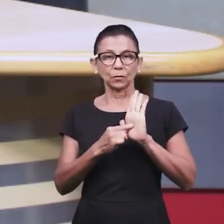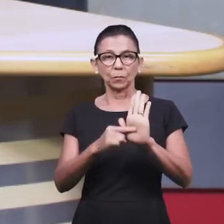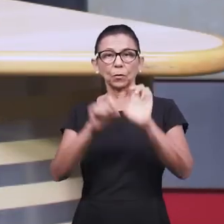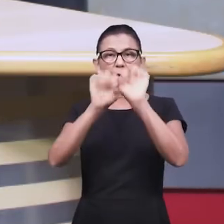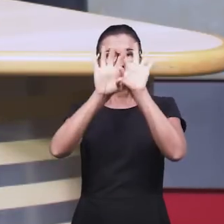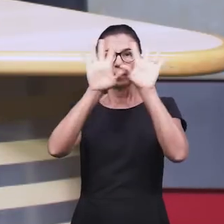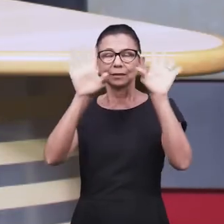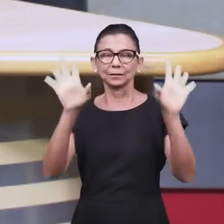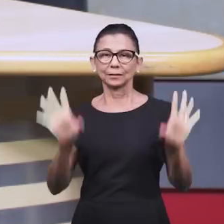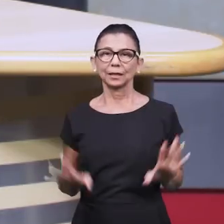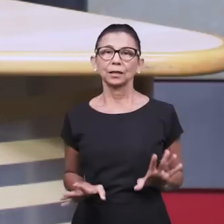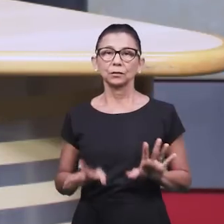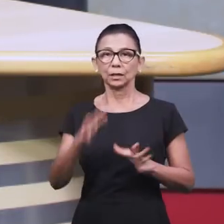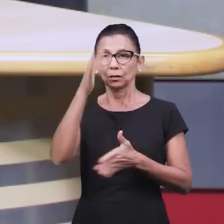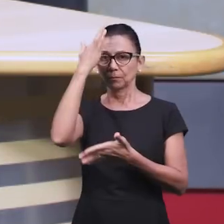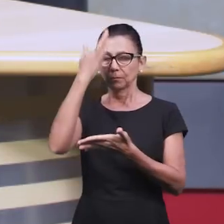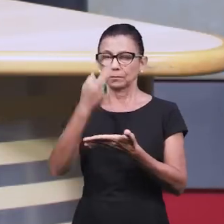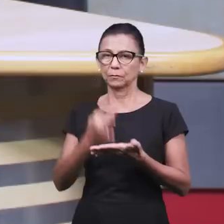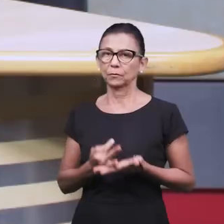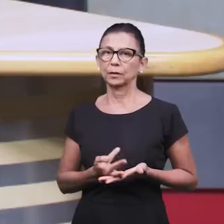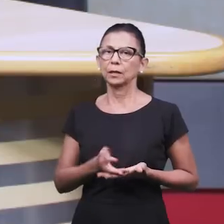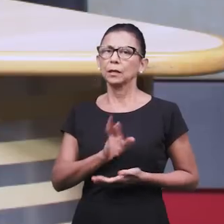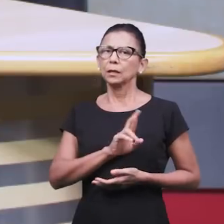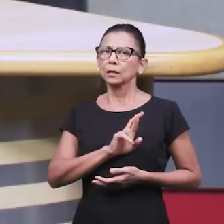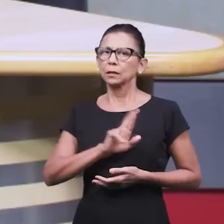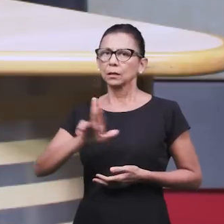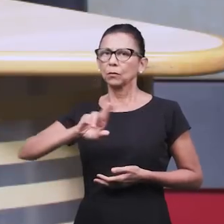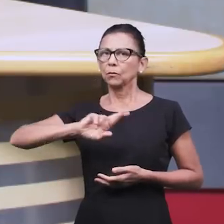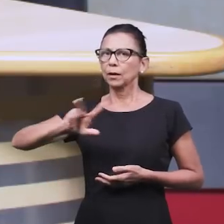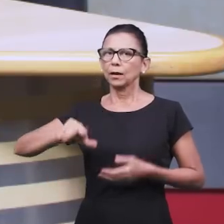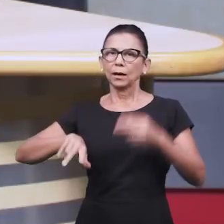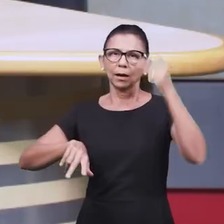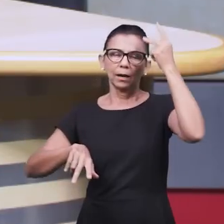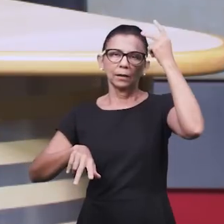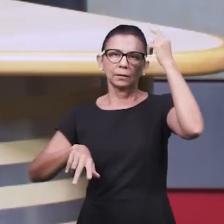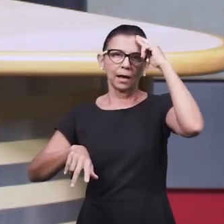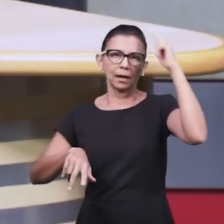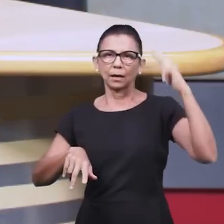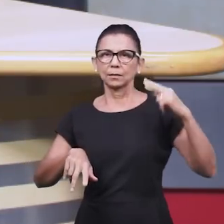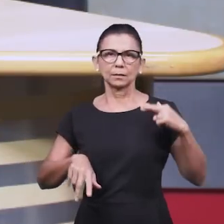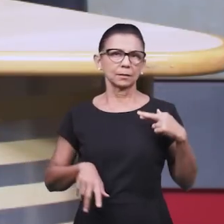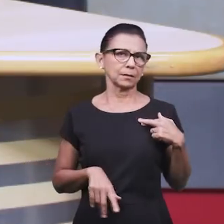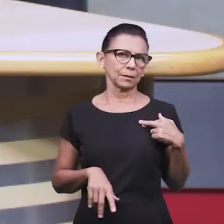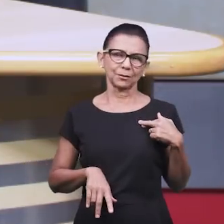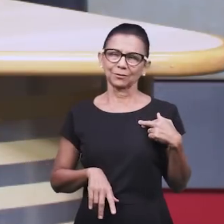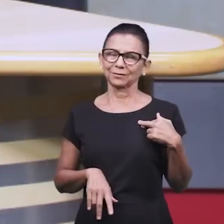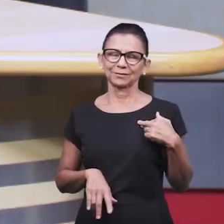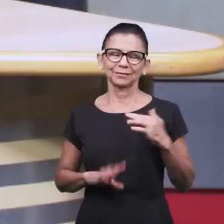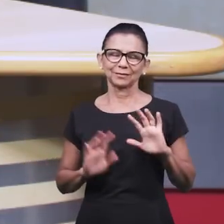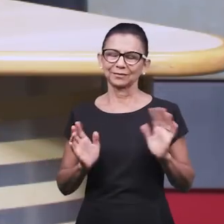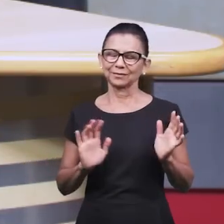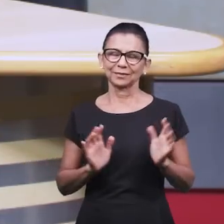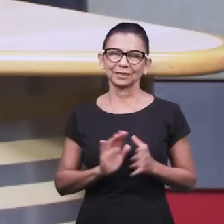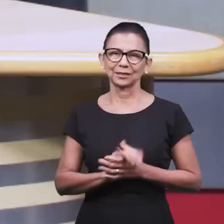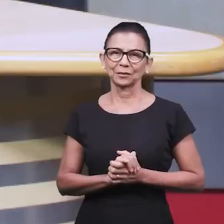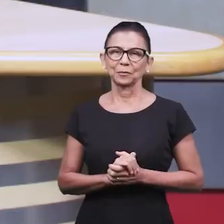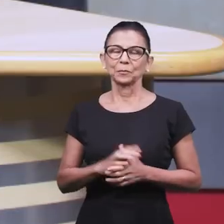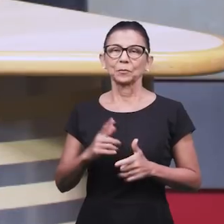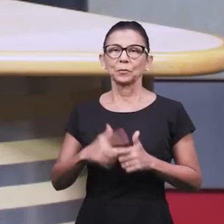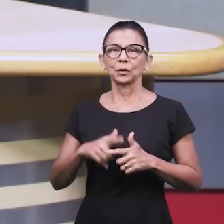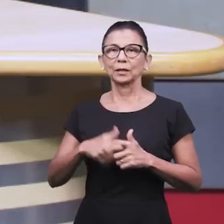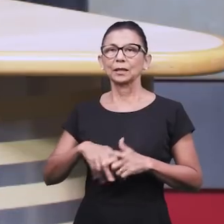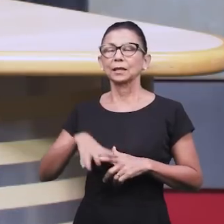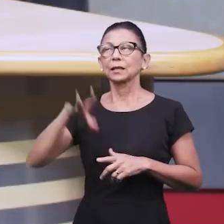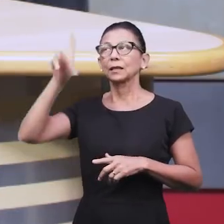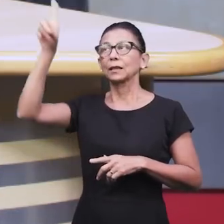fé, ela não é da razão. Tanto que ele diz que foi dada aos santos. Aos santos. Quer